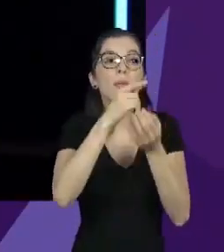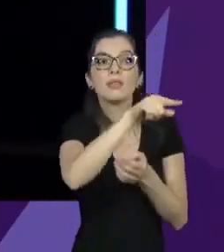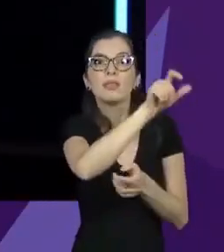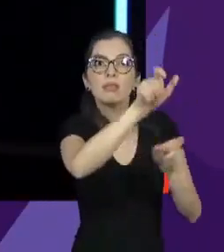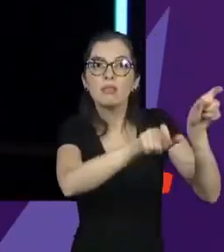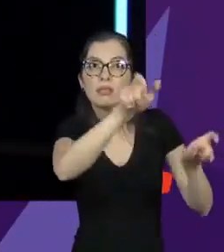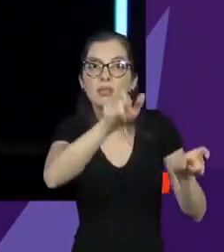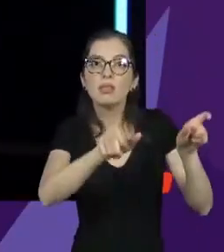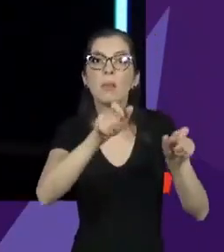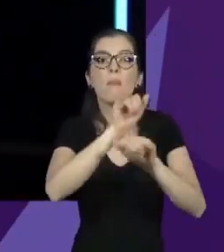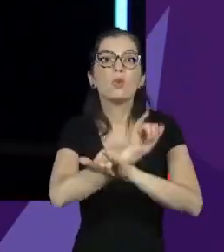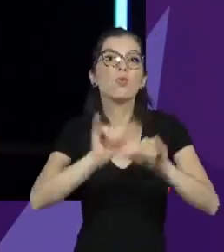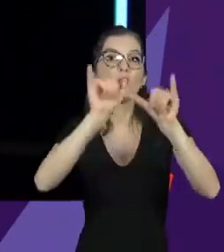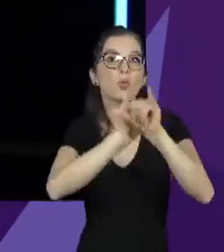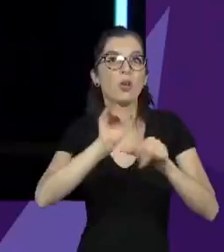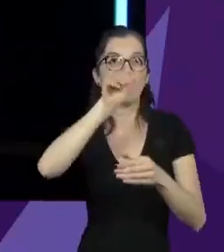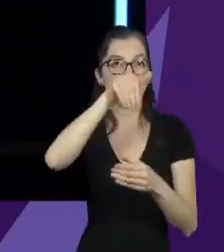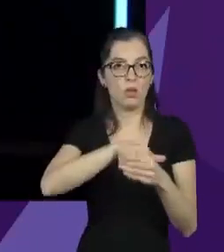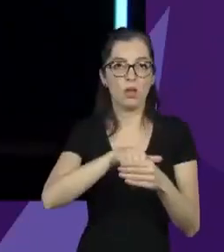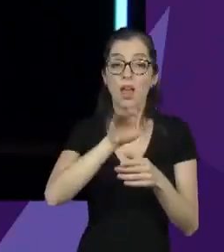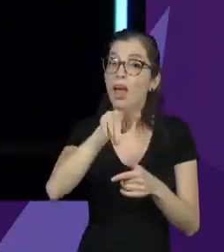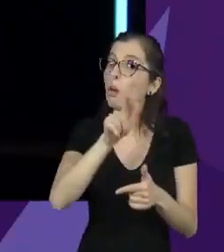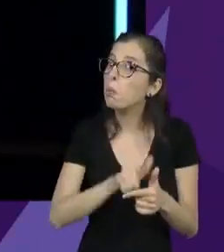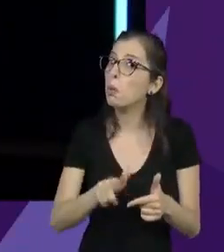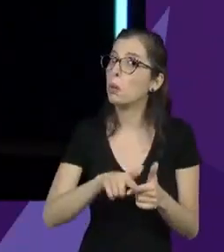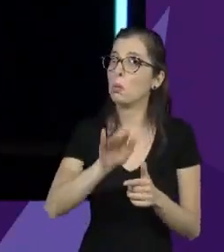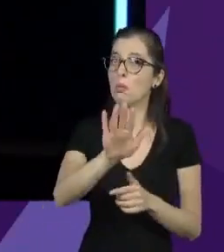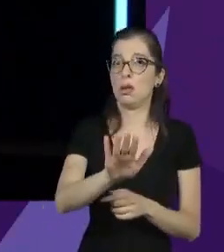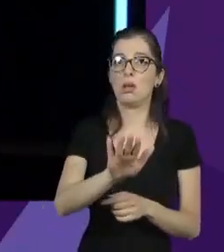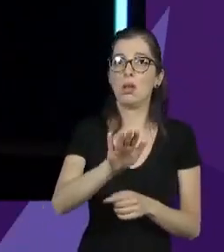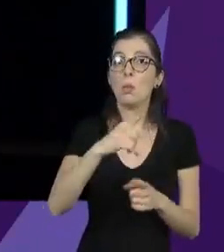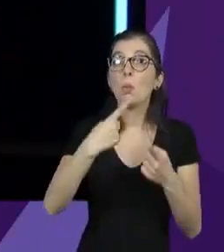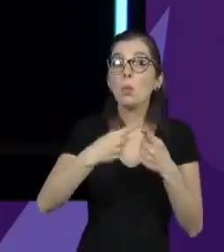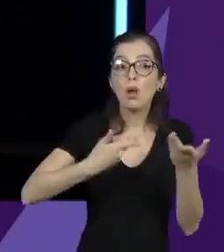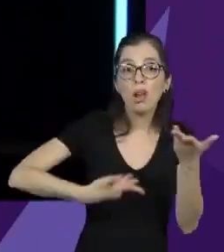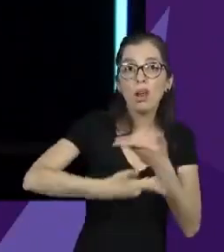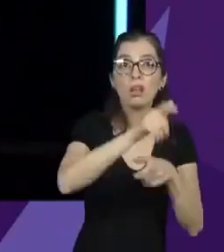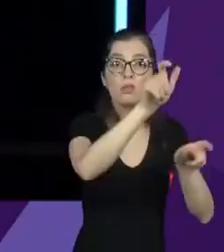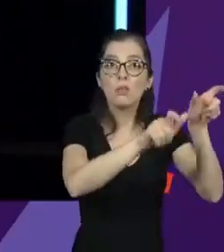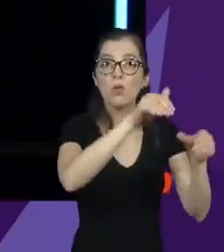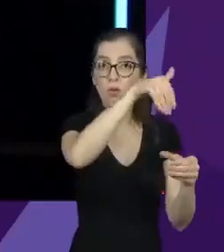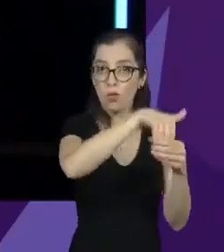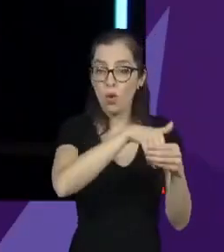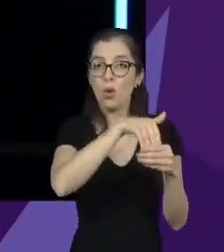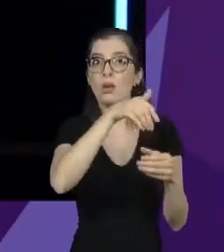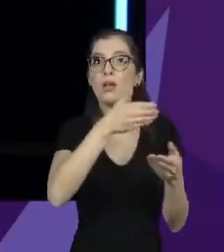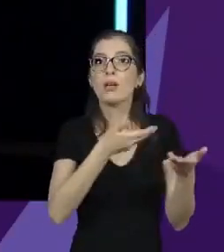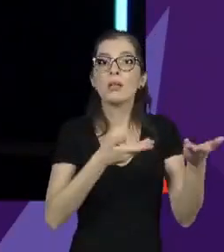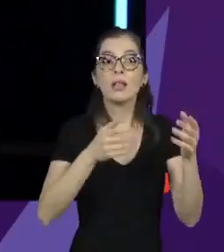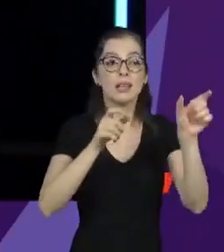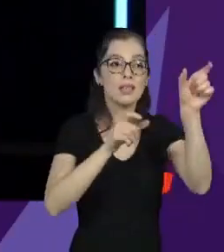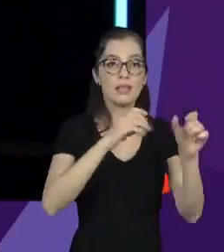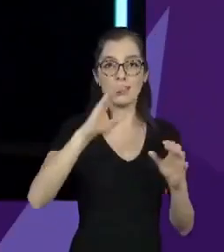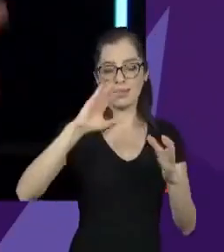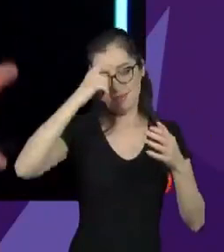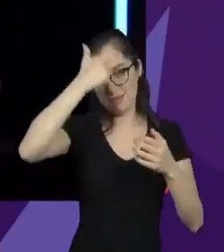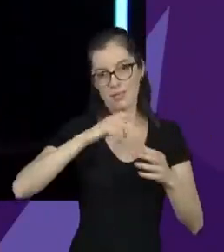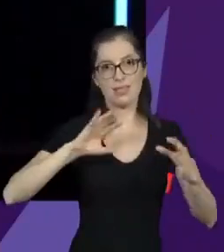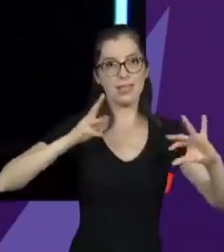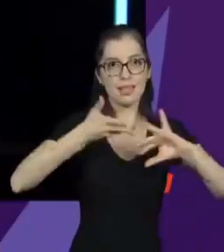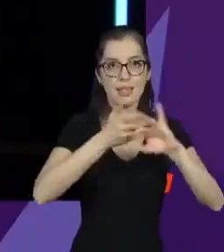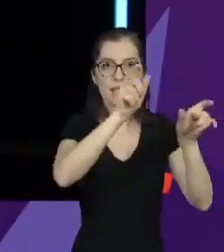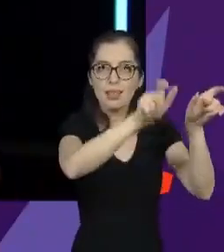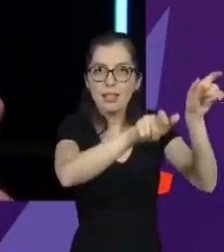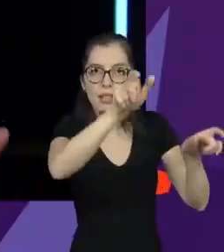para o candidato de campanha. Isso é o problema. Interações com votos, com os senhores, com